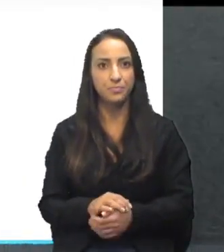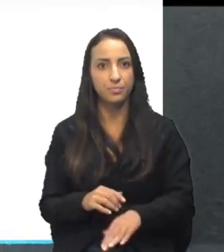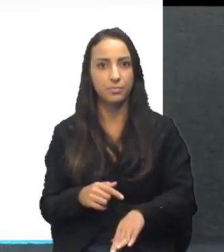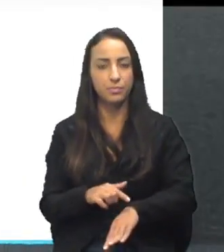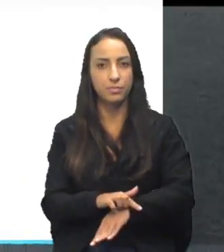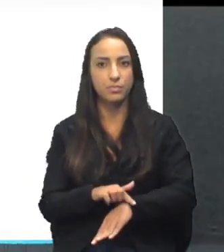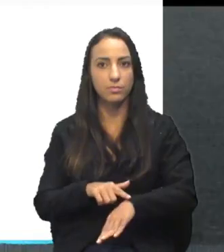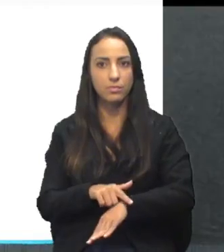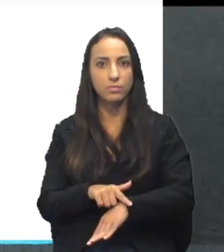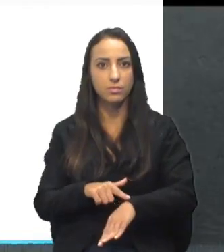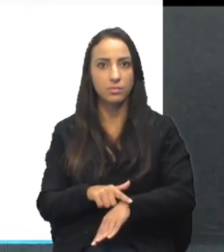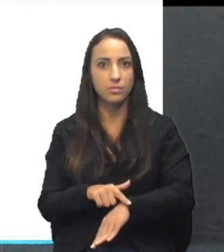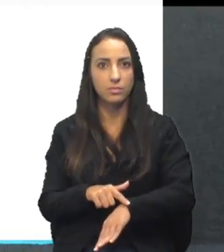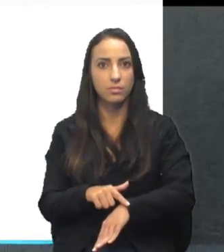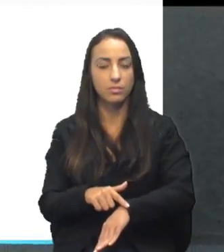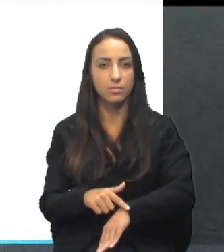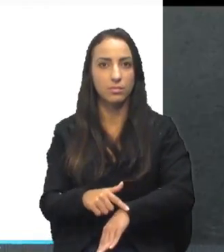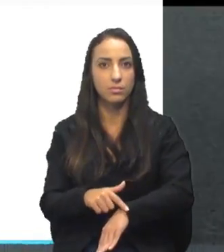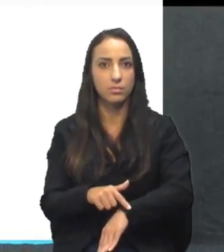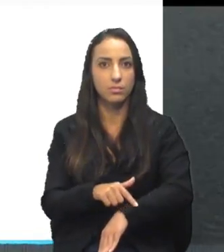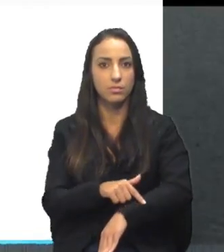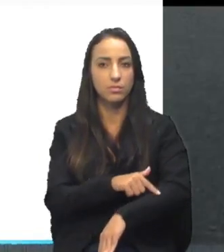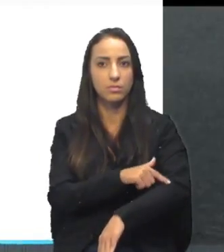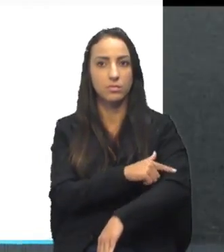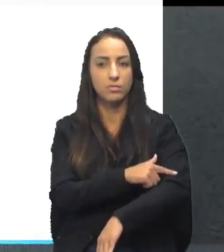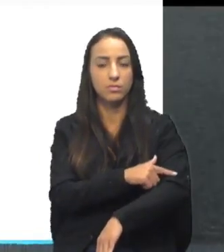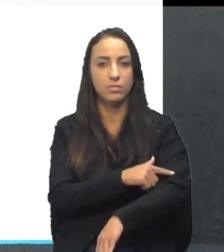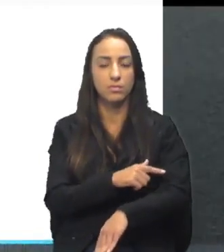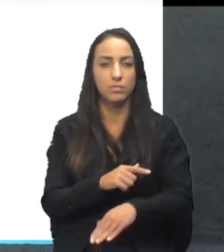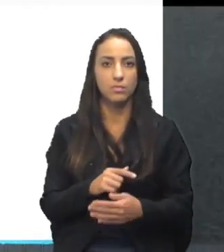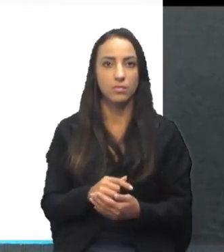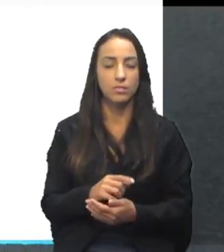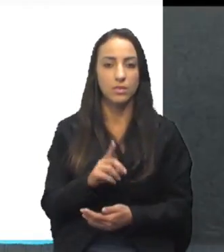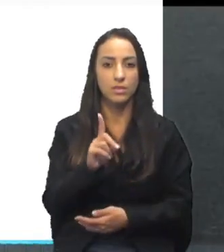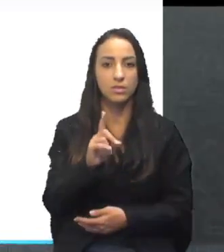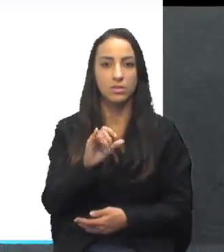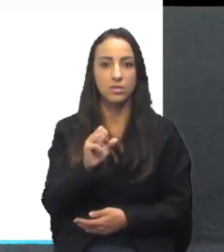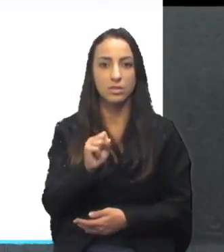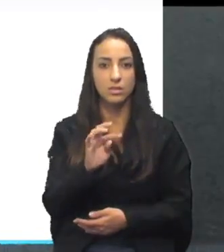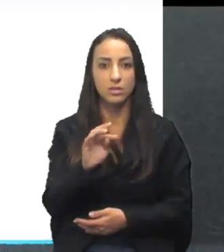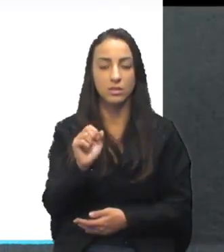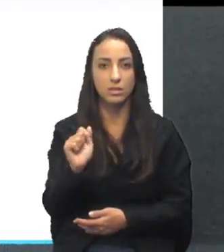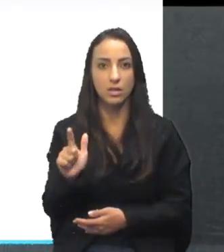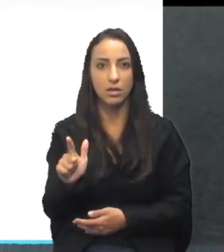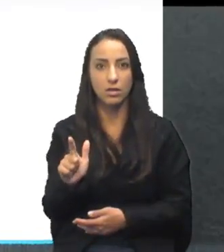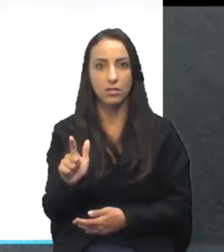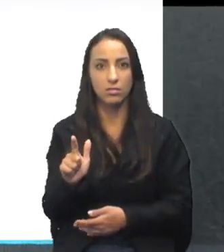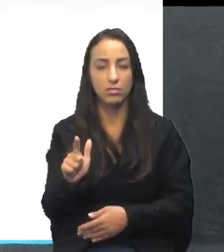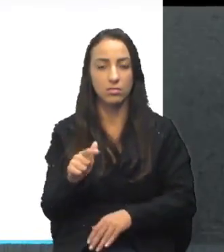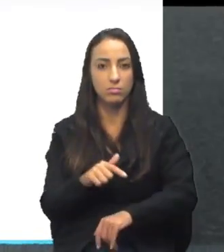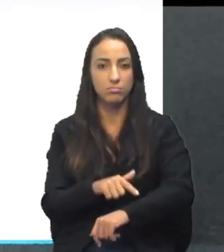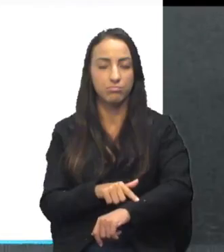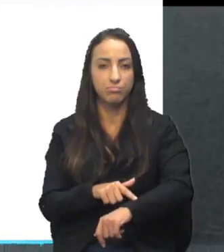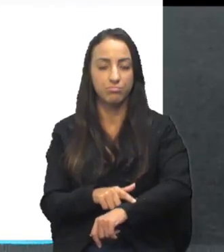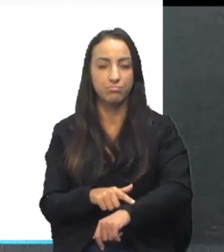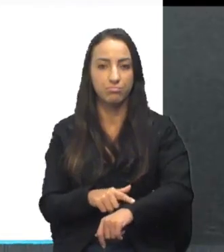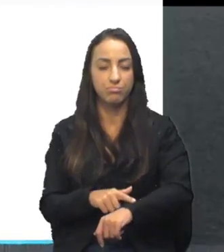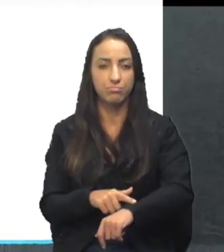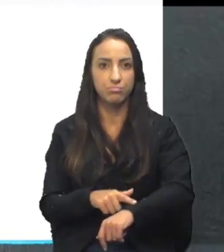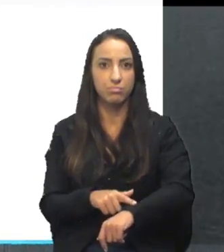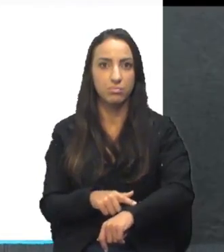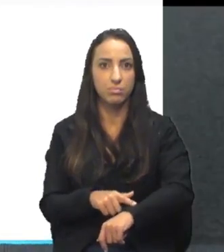distal para a parte proximal. Distal é a região mais periférica do